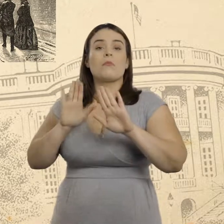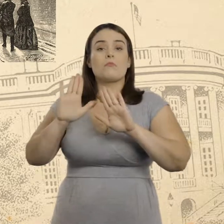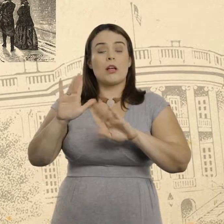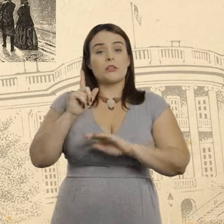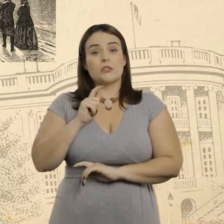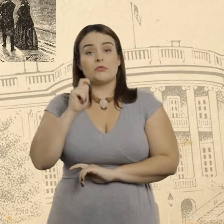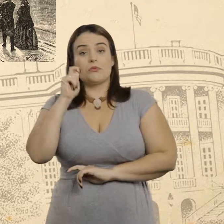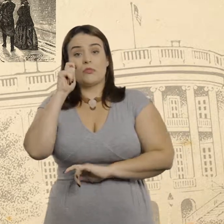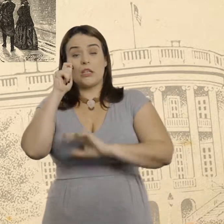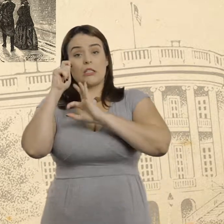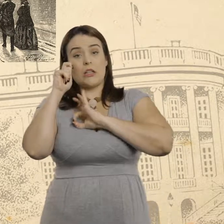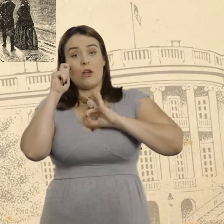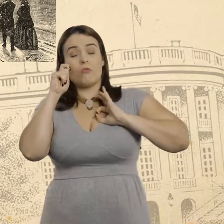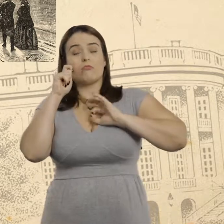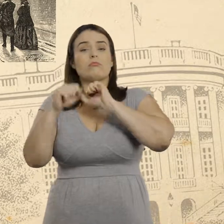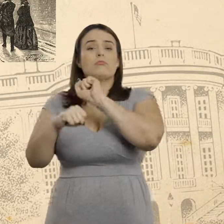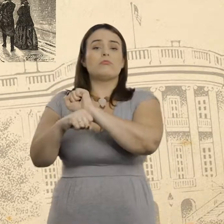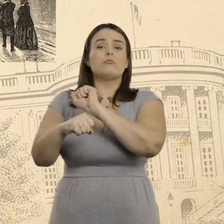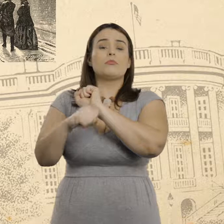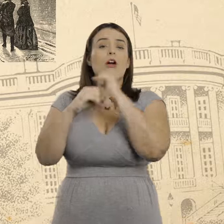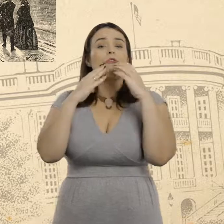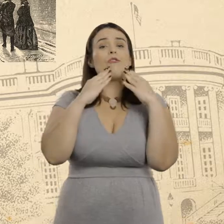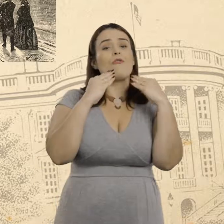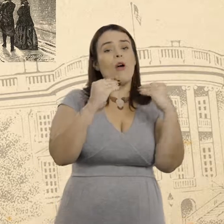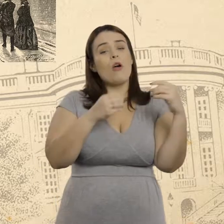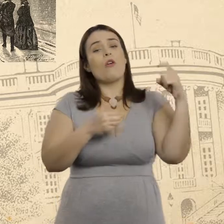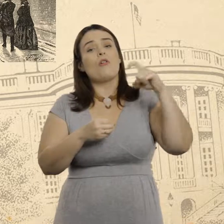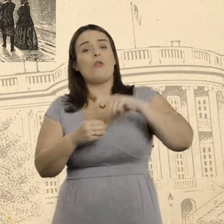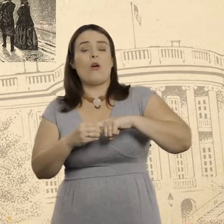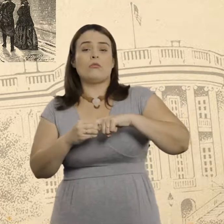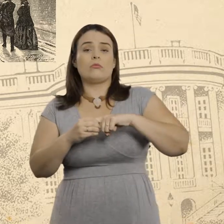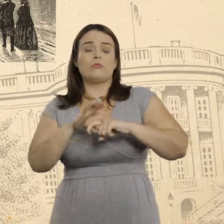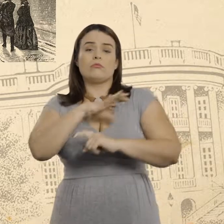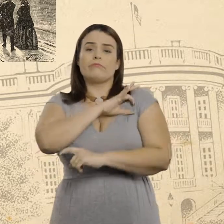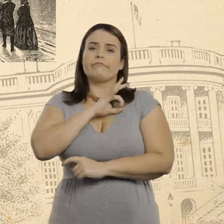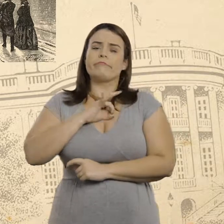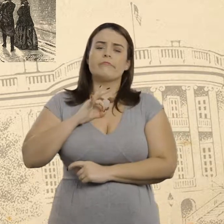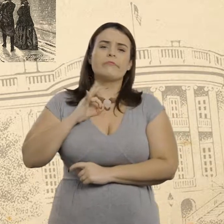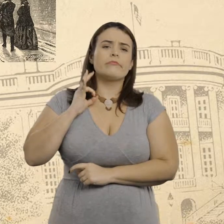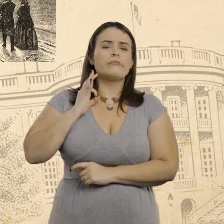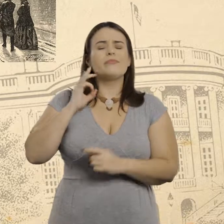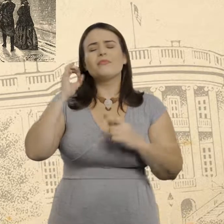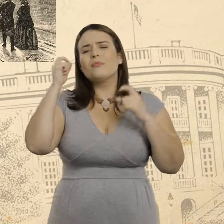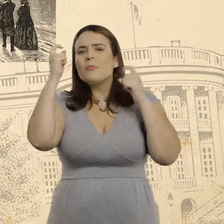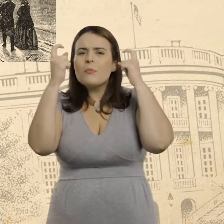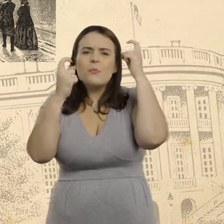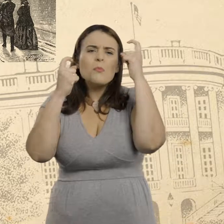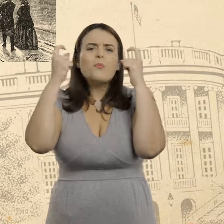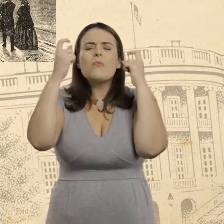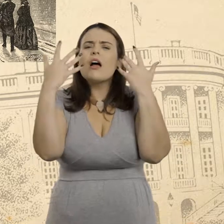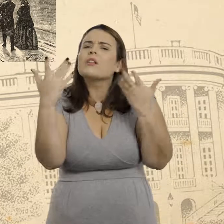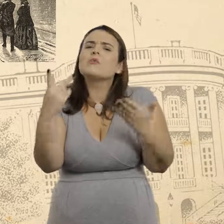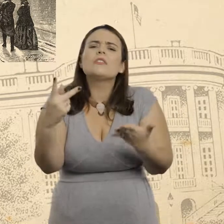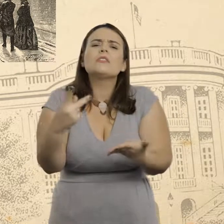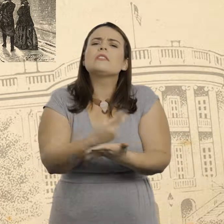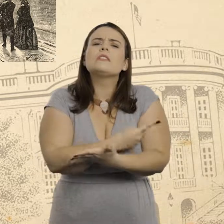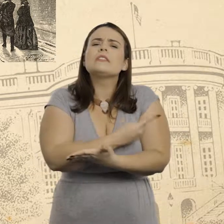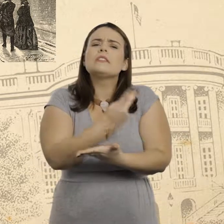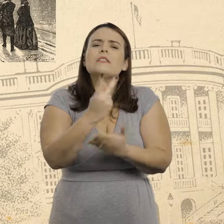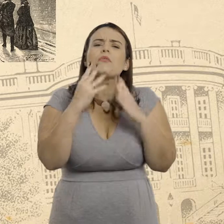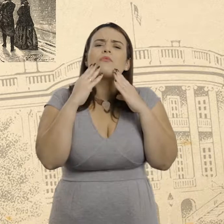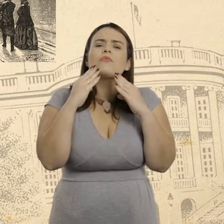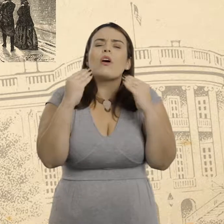mas o detetive Fix e a Ouda continuaram na estação esperando o Sr. Fogg voltar. A Ouda ficou muito preocupada com o